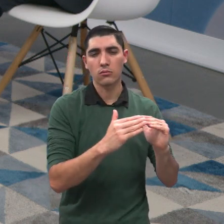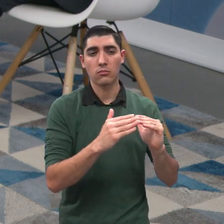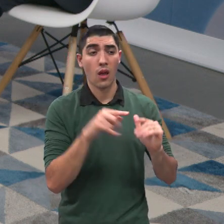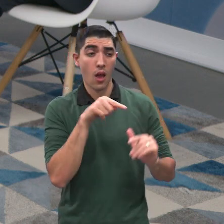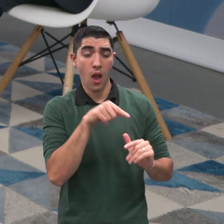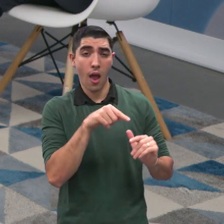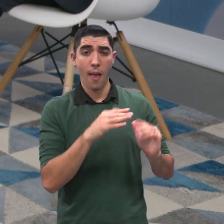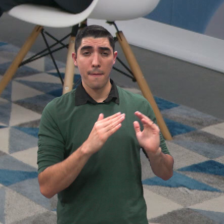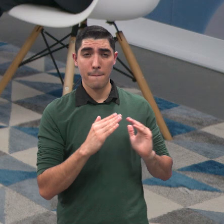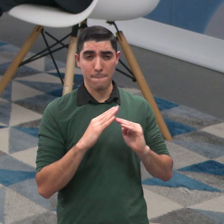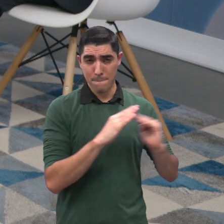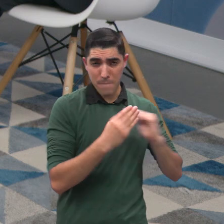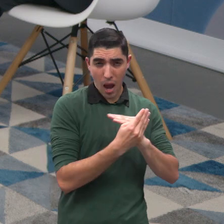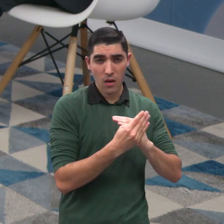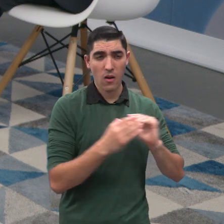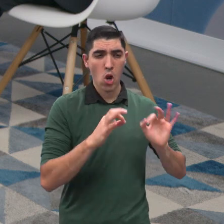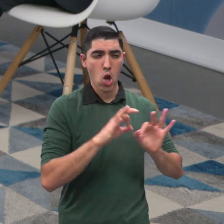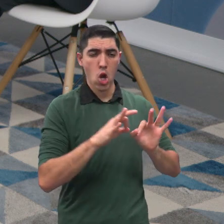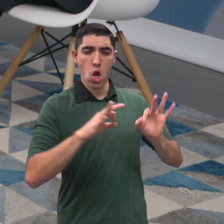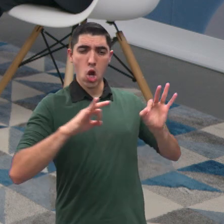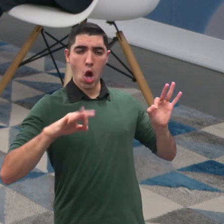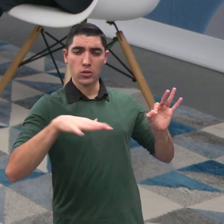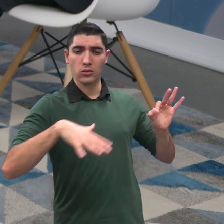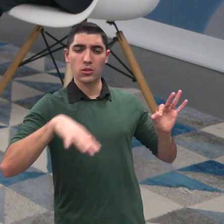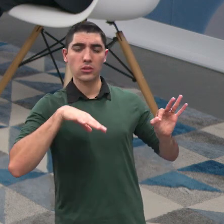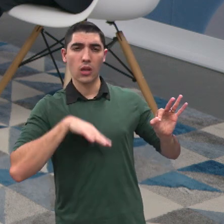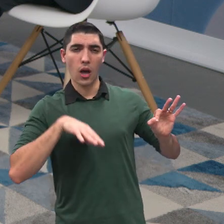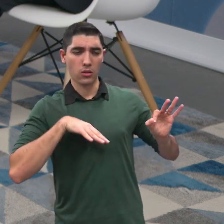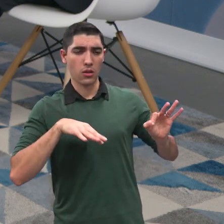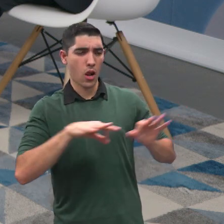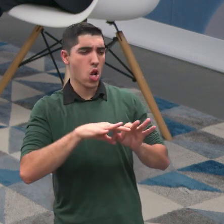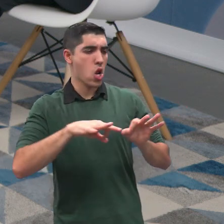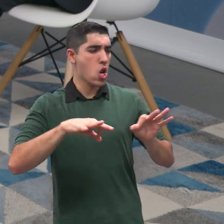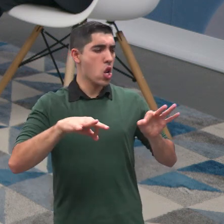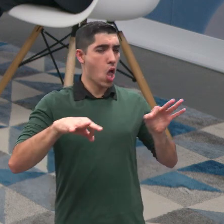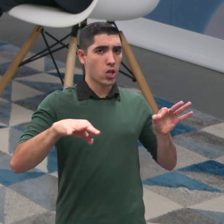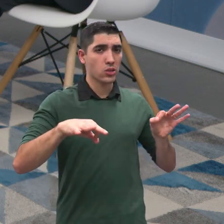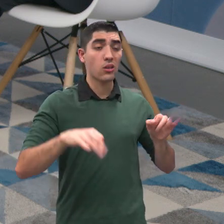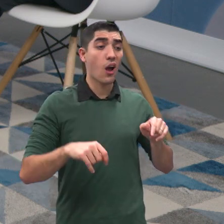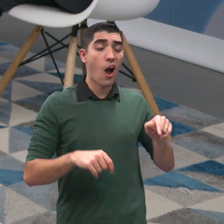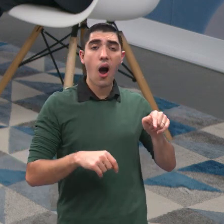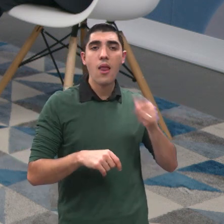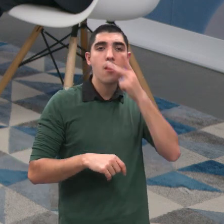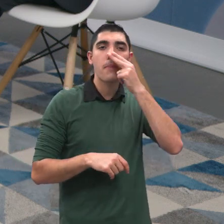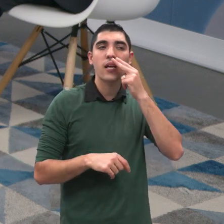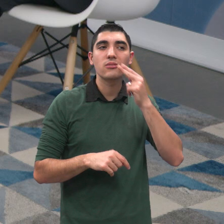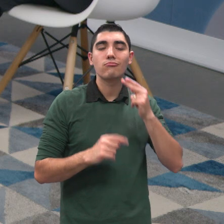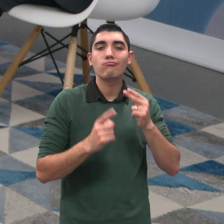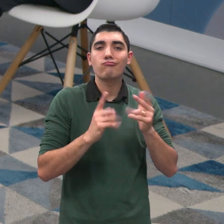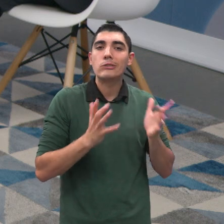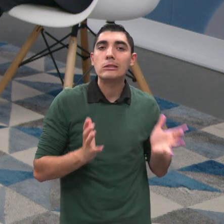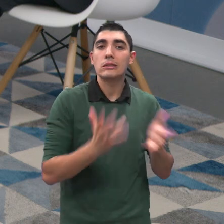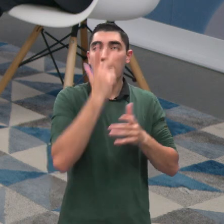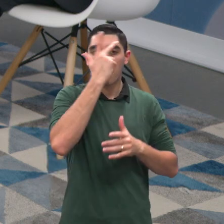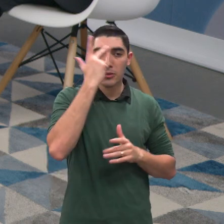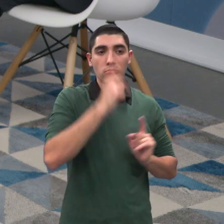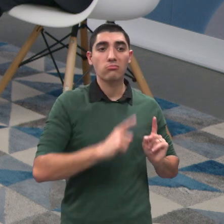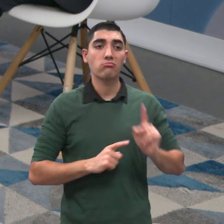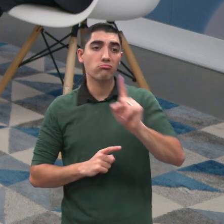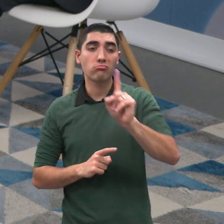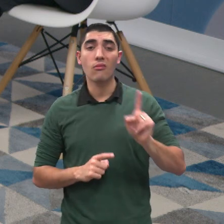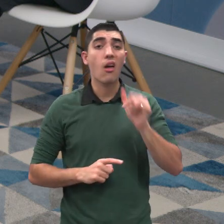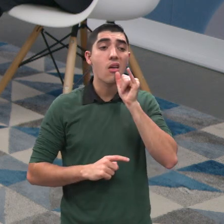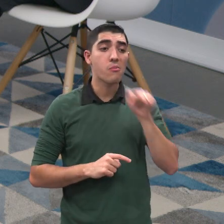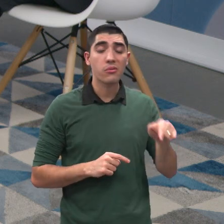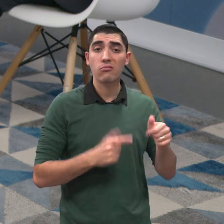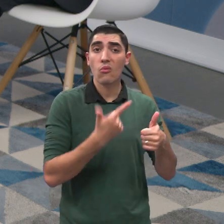cada vez mais afastados, muitas vezes acabam não estimulando ali mesmo o ir e vir das pessoas, né? Eu falo porque muitas vezes não